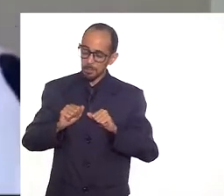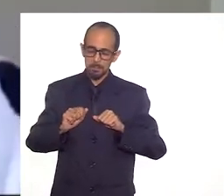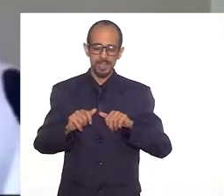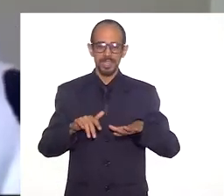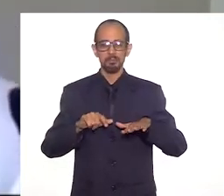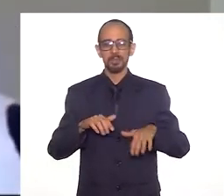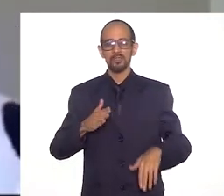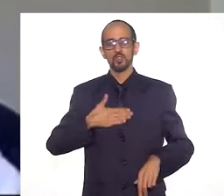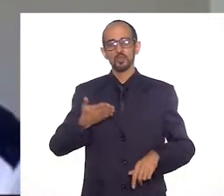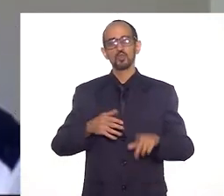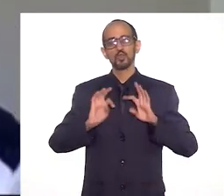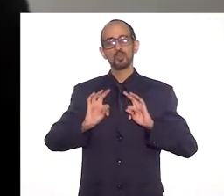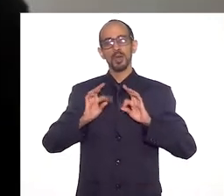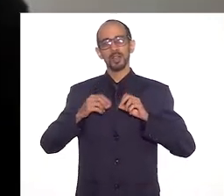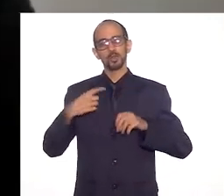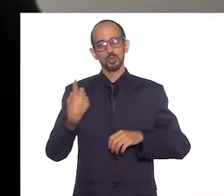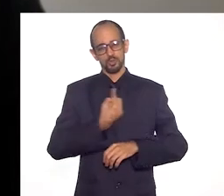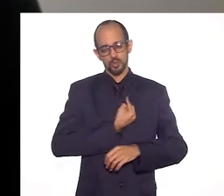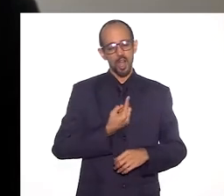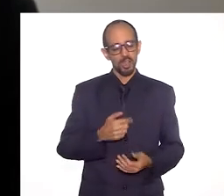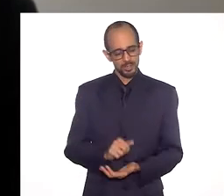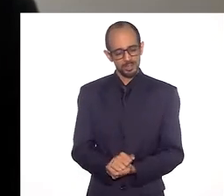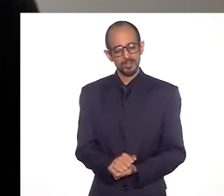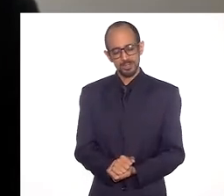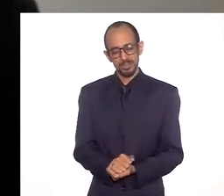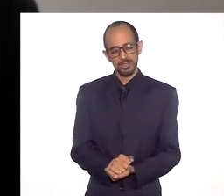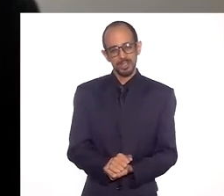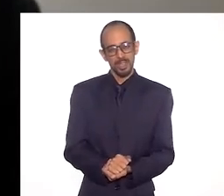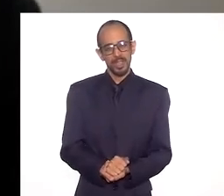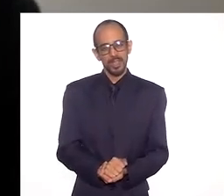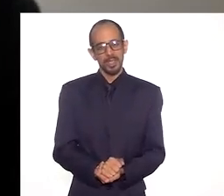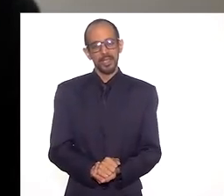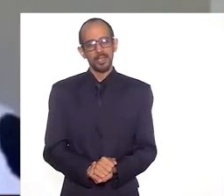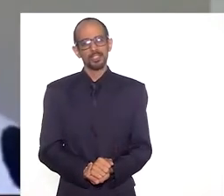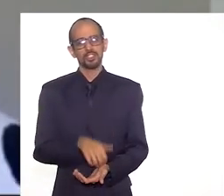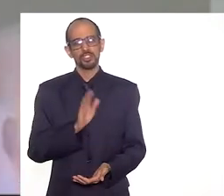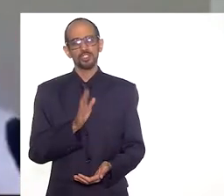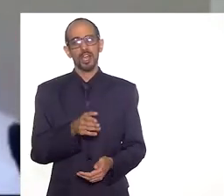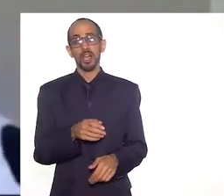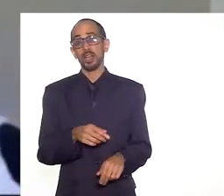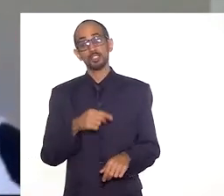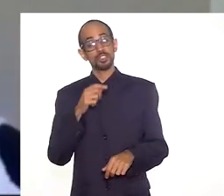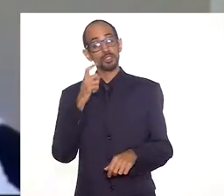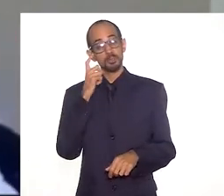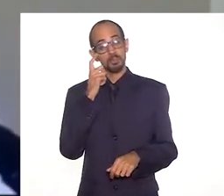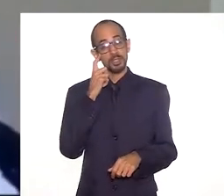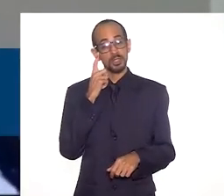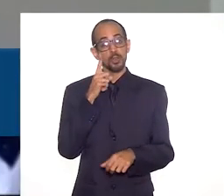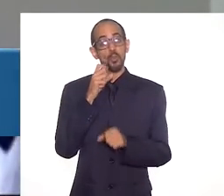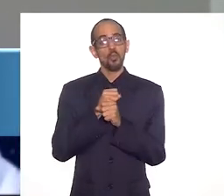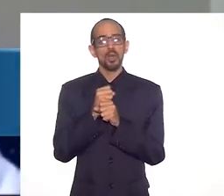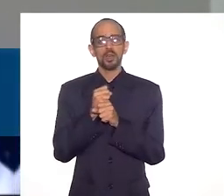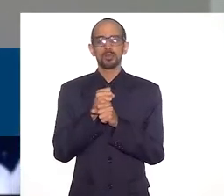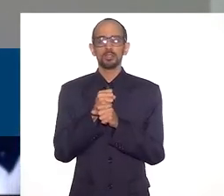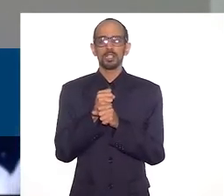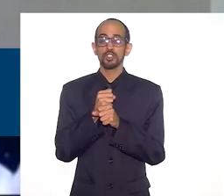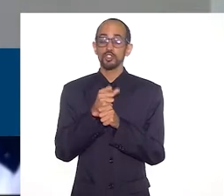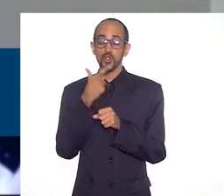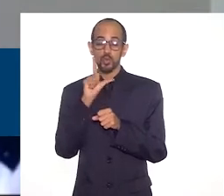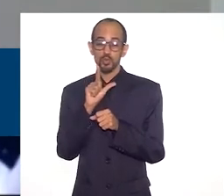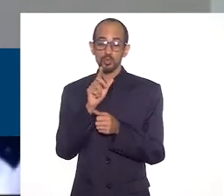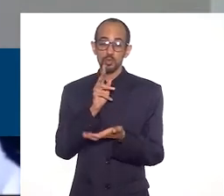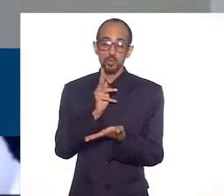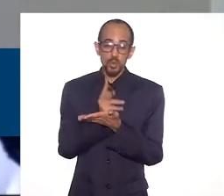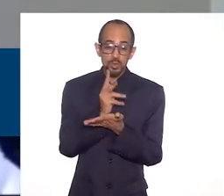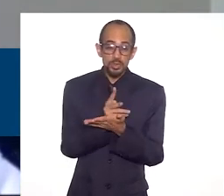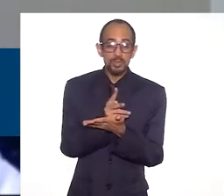pandemia foi uma surpresa para todo mundo, né? E assim, uma surpresa que já tem um ano e a gente ainda continua aprendendo a lidar com elas.